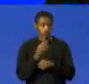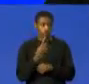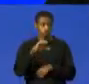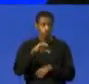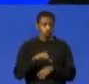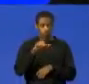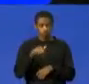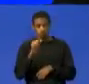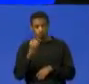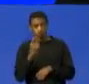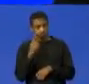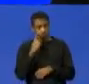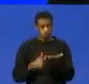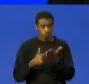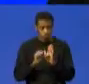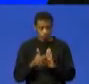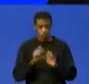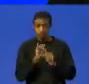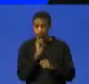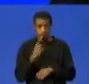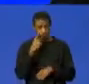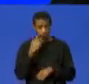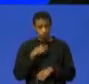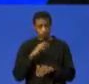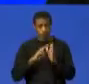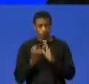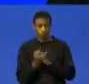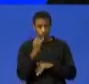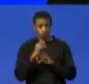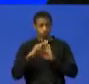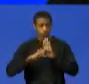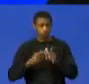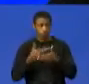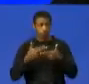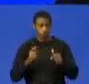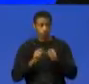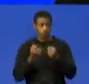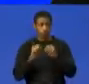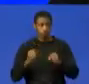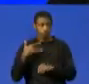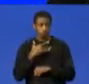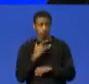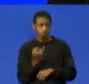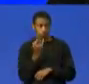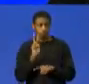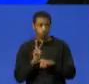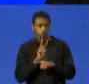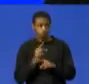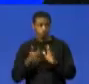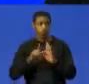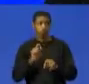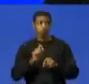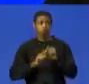1978 e definiu pela primeira vez, né, como diretriz para os sistemas de saúde, os cuidados primários de saúde,